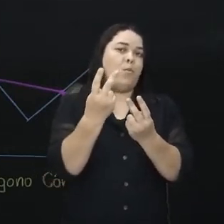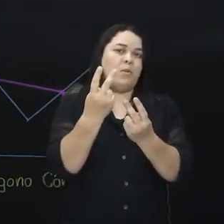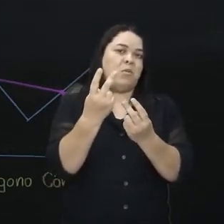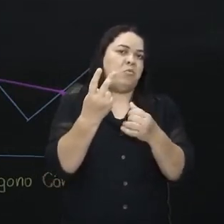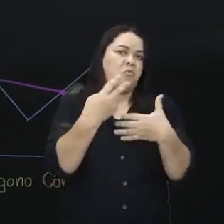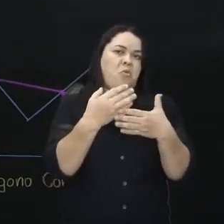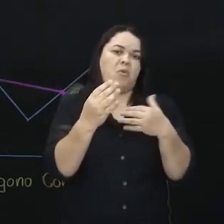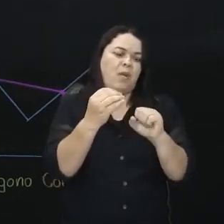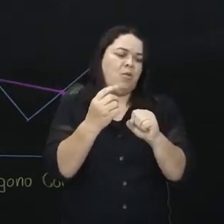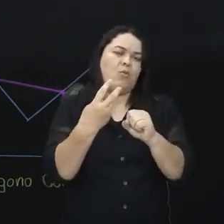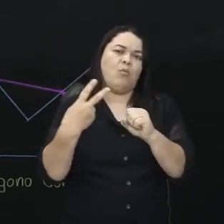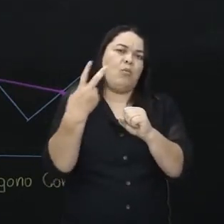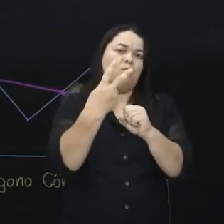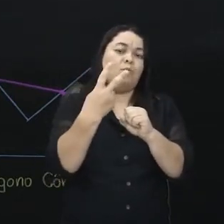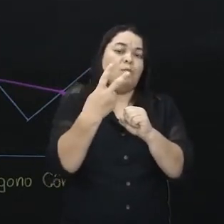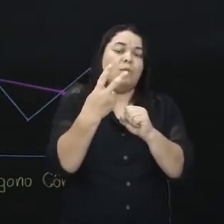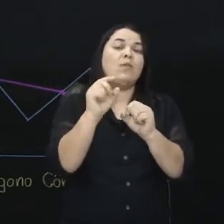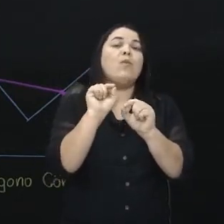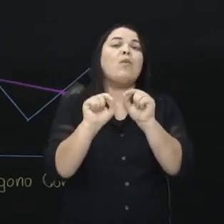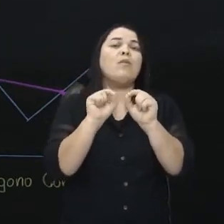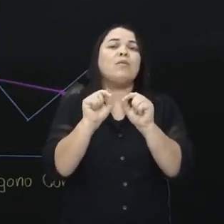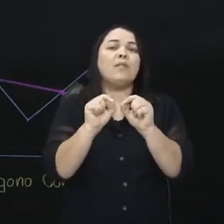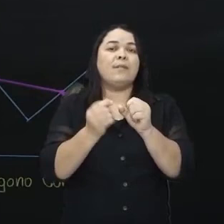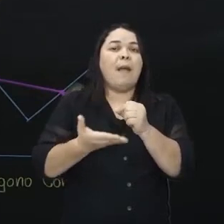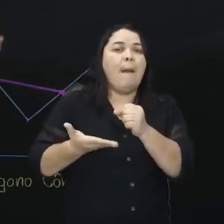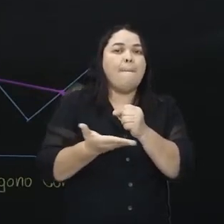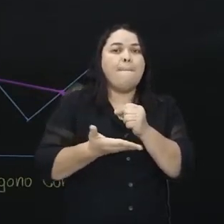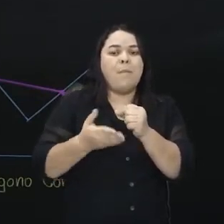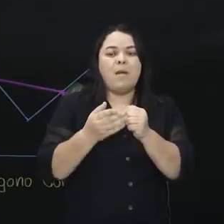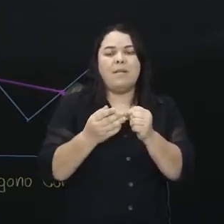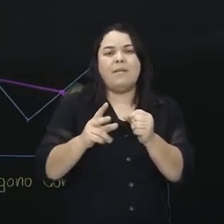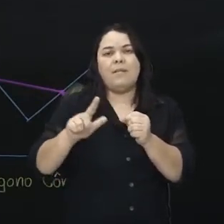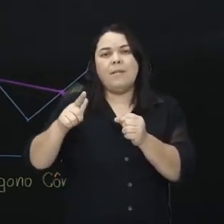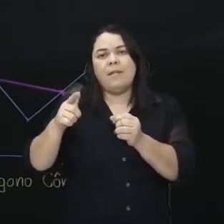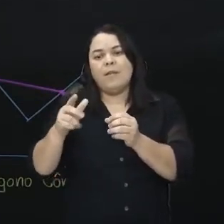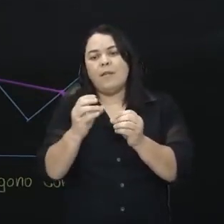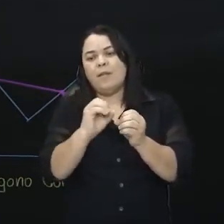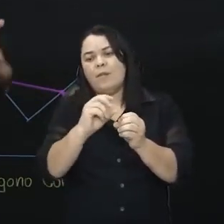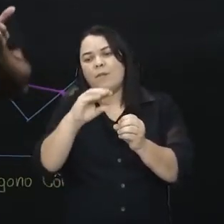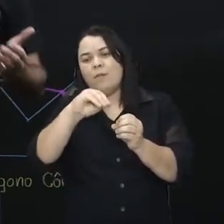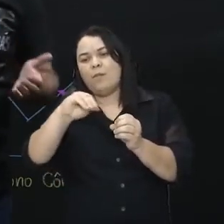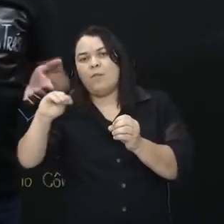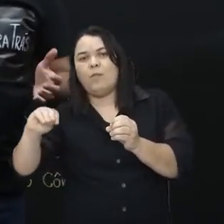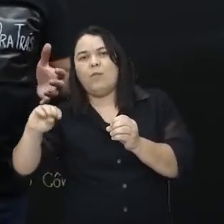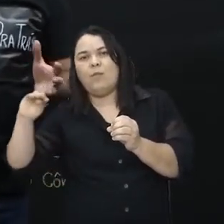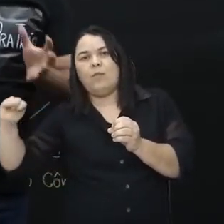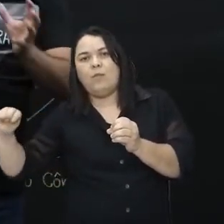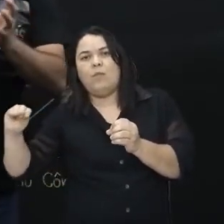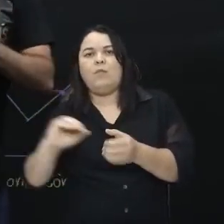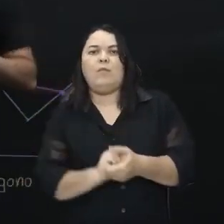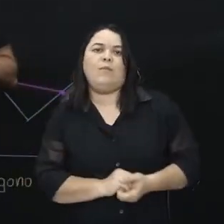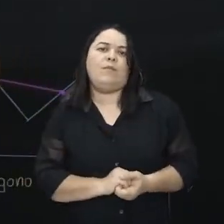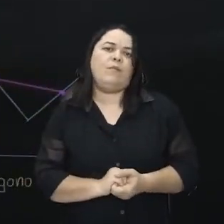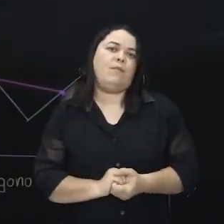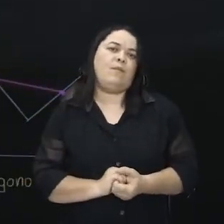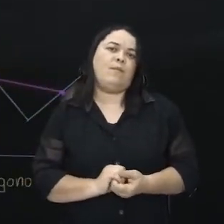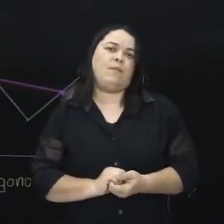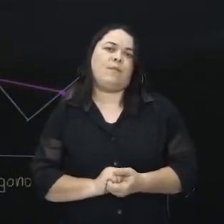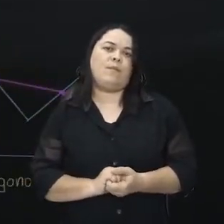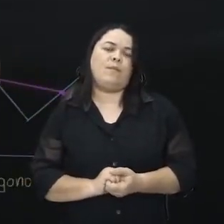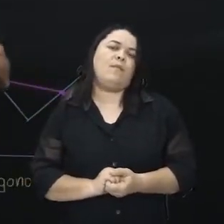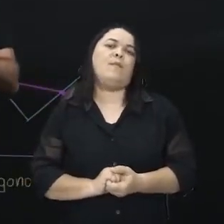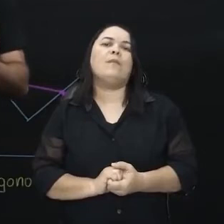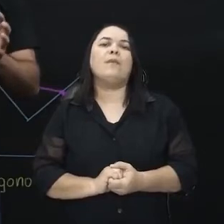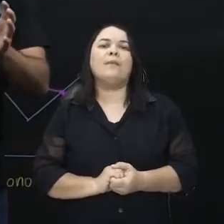base e repete duas vezes, como se fosse equivalente às duas dimensões. Tá legal, pessoal? Então é importante